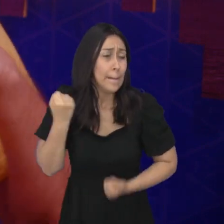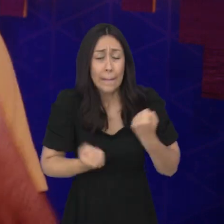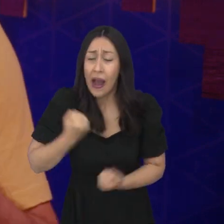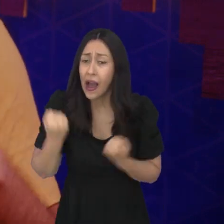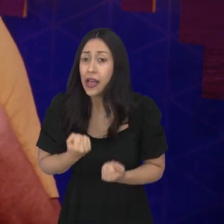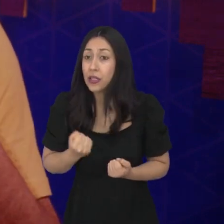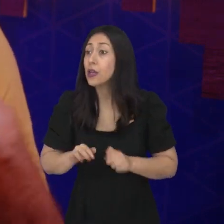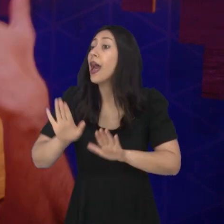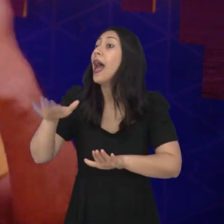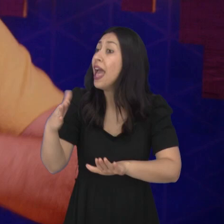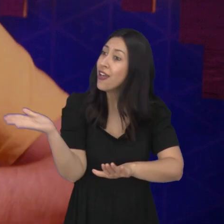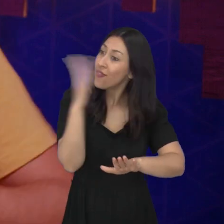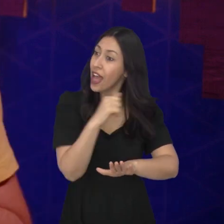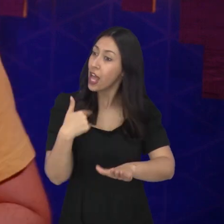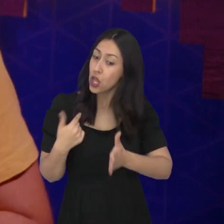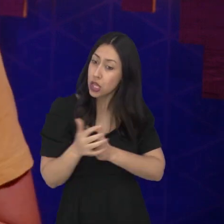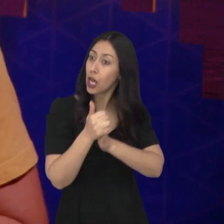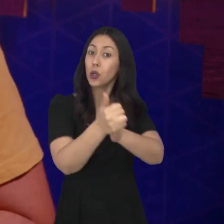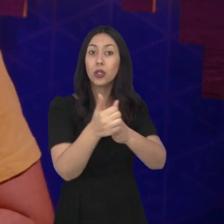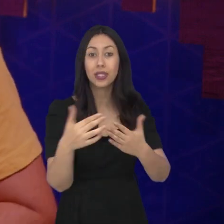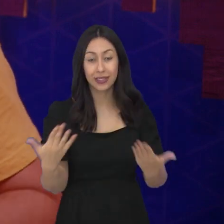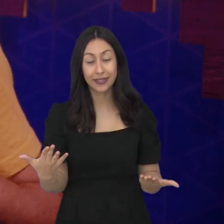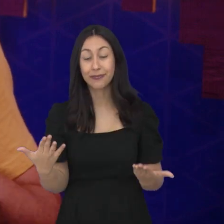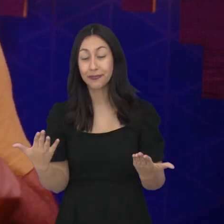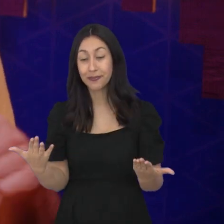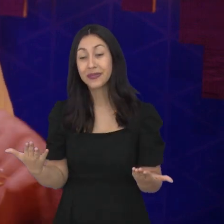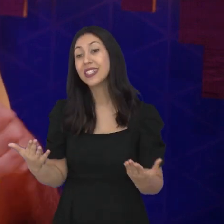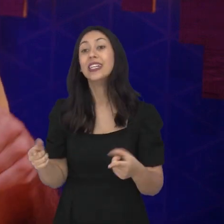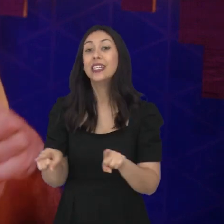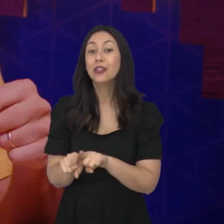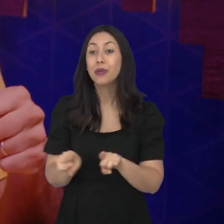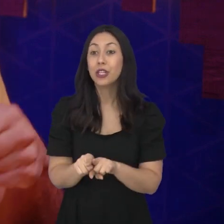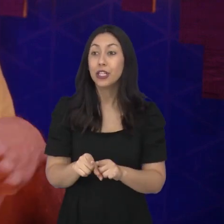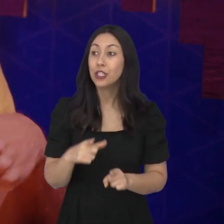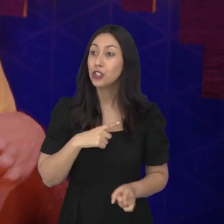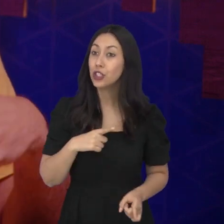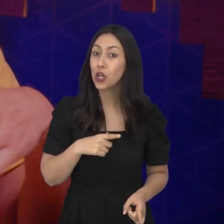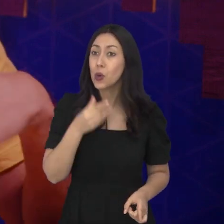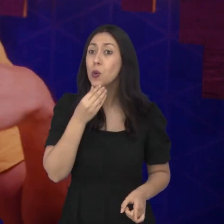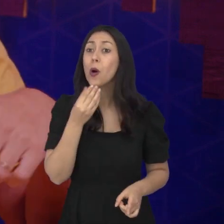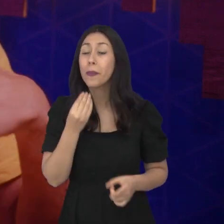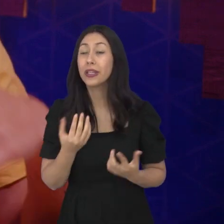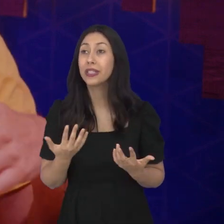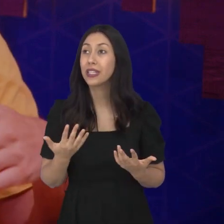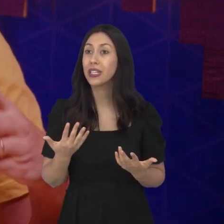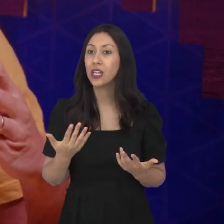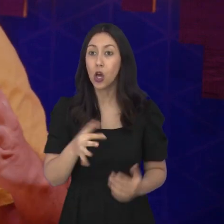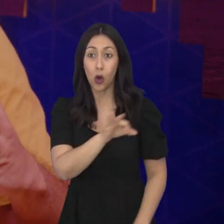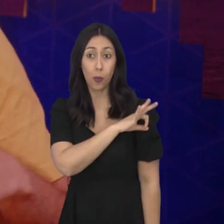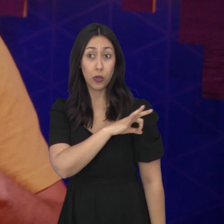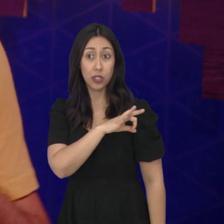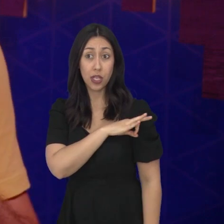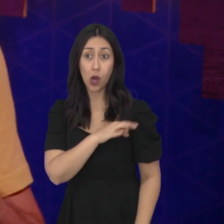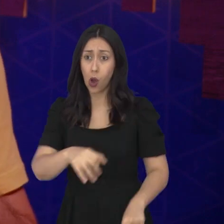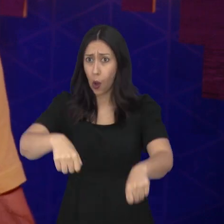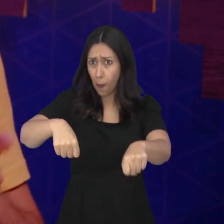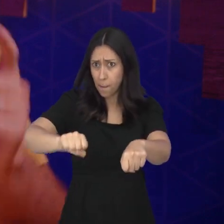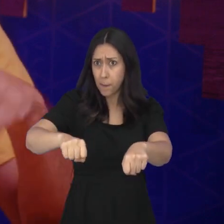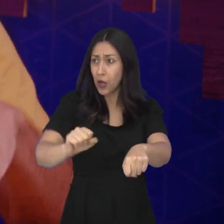dá carona pro cara, leva. Eu vi um cara pegando carona com um